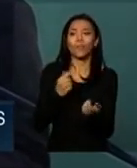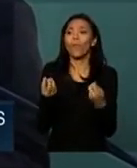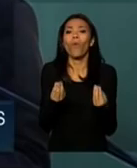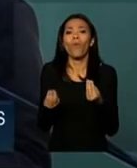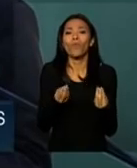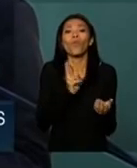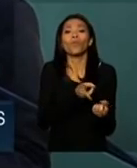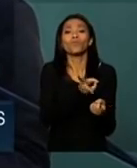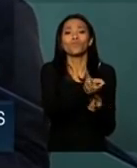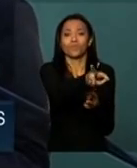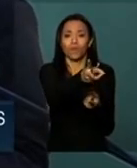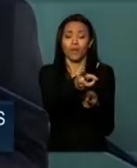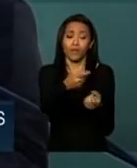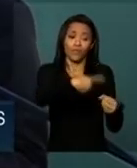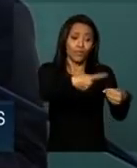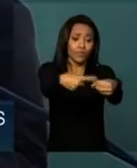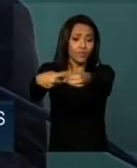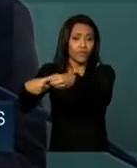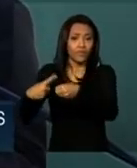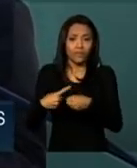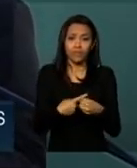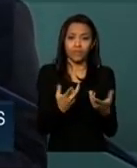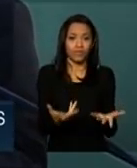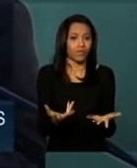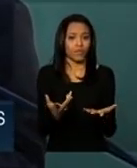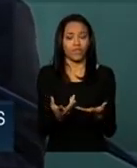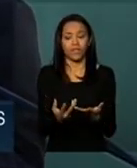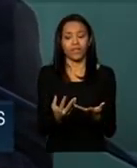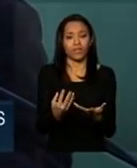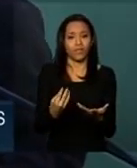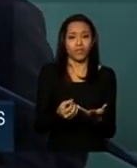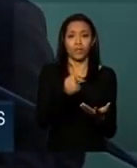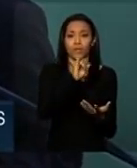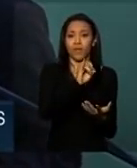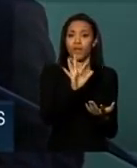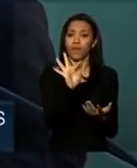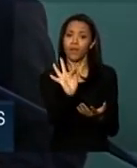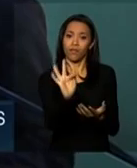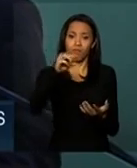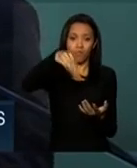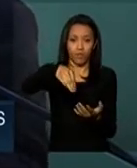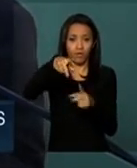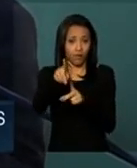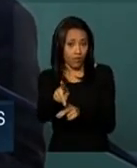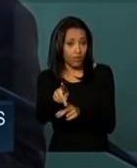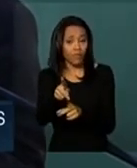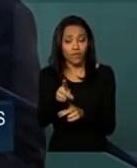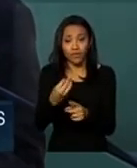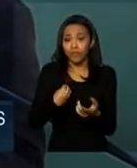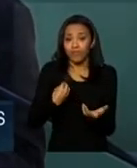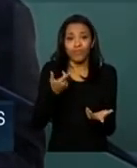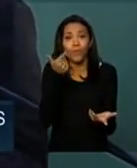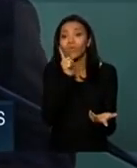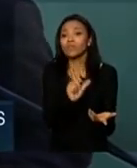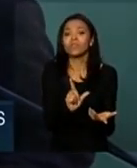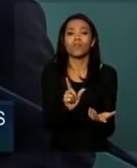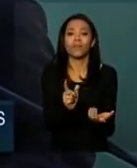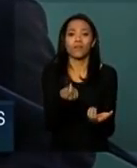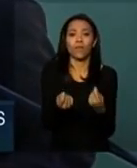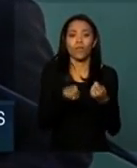e os pequenos municípios que vivem basicamente do FPM não conseguem acompanhar estas